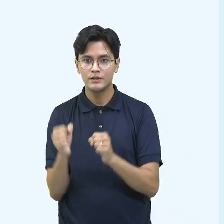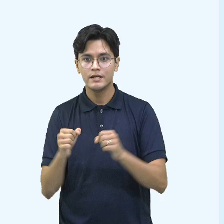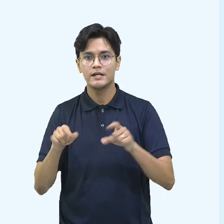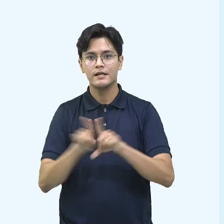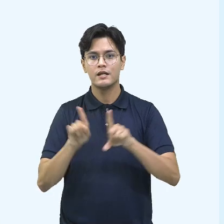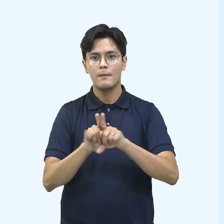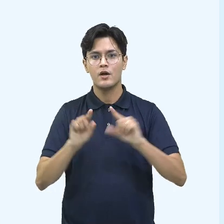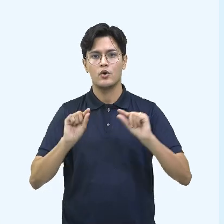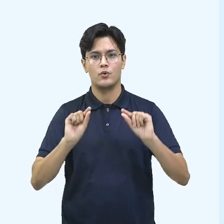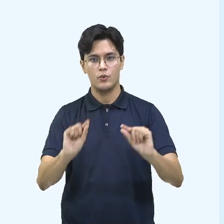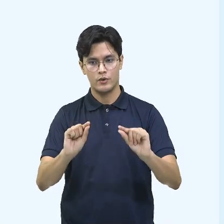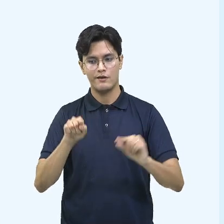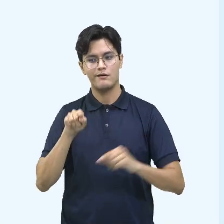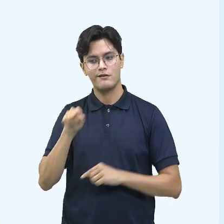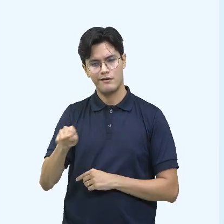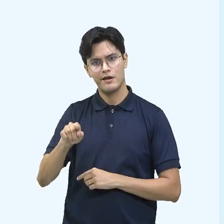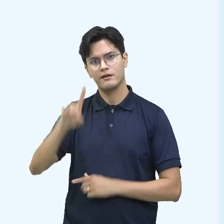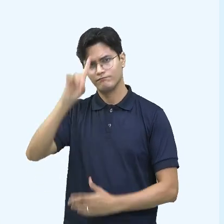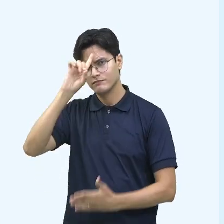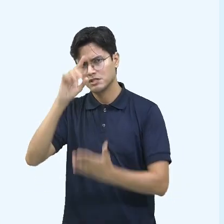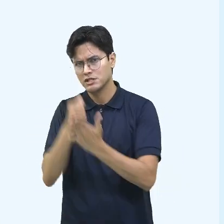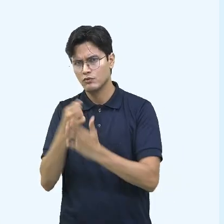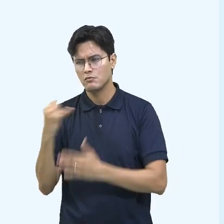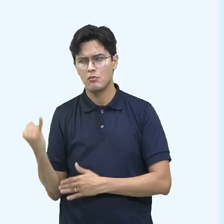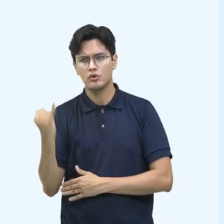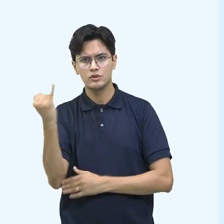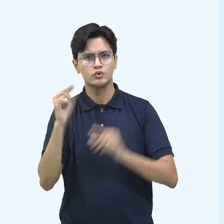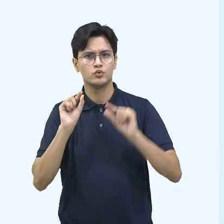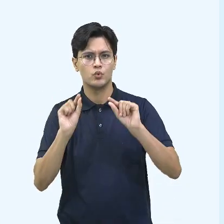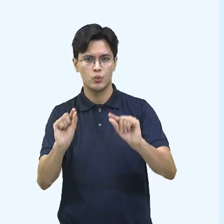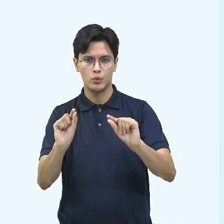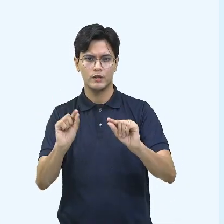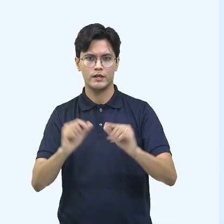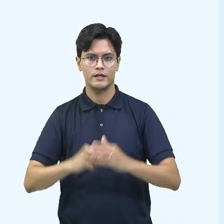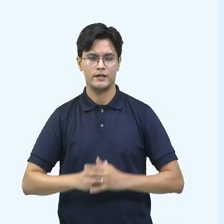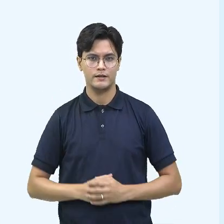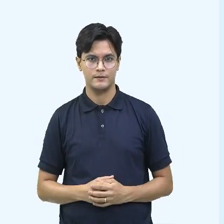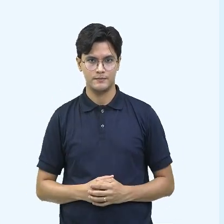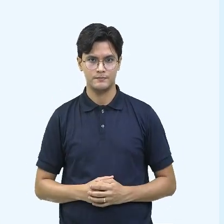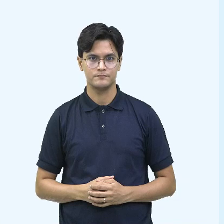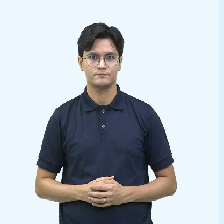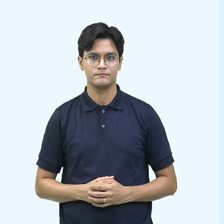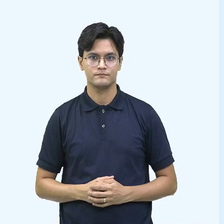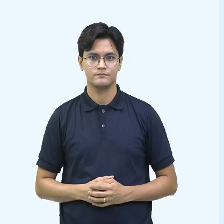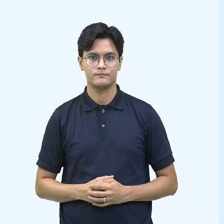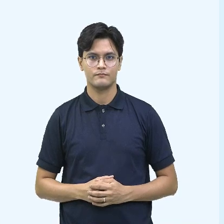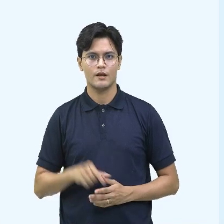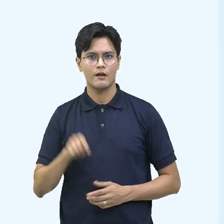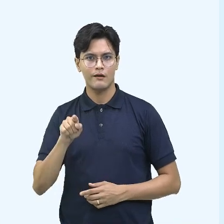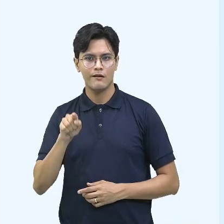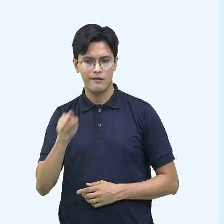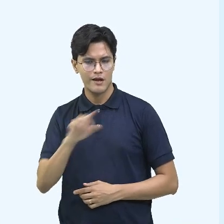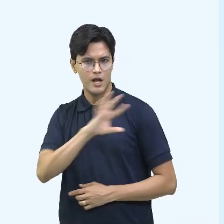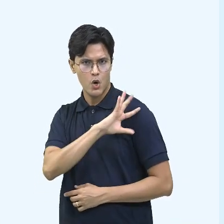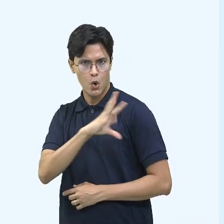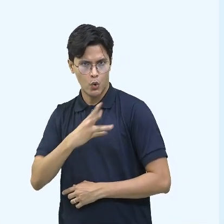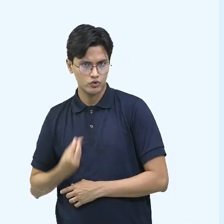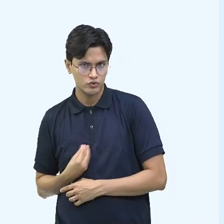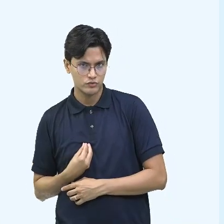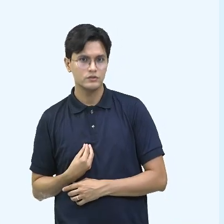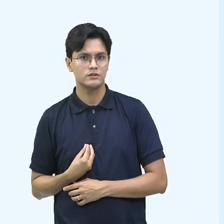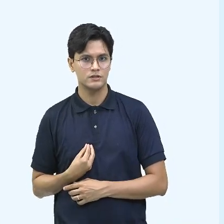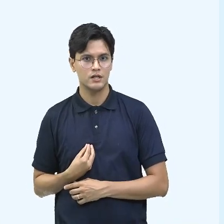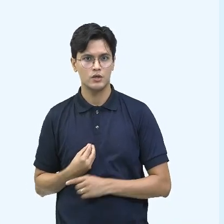decisão importante, que foi, né, o imperador Constantino. Ele considera, né, não